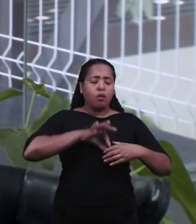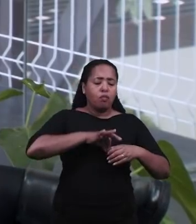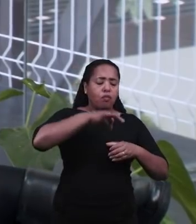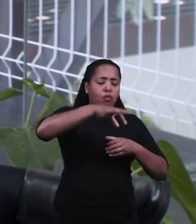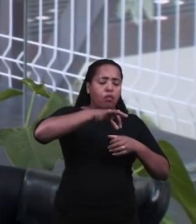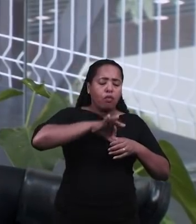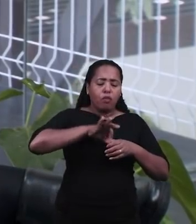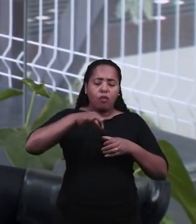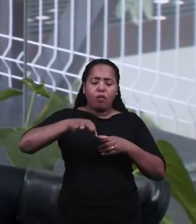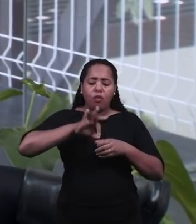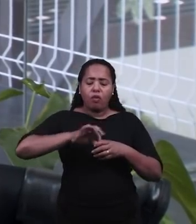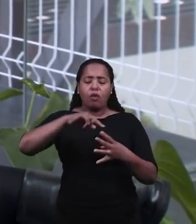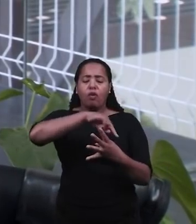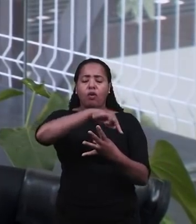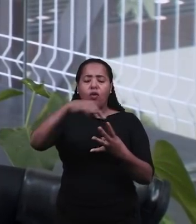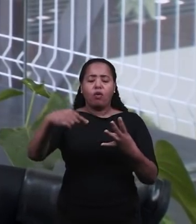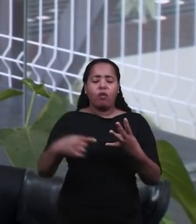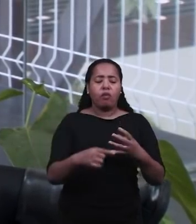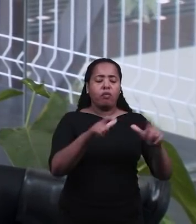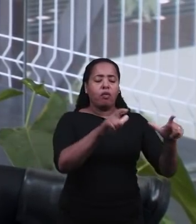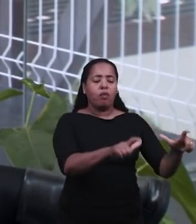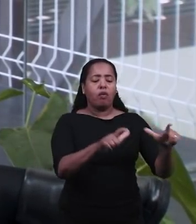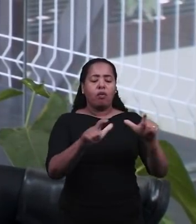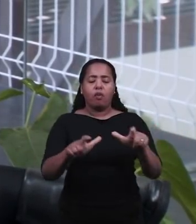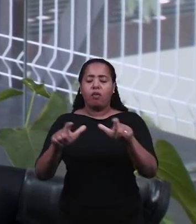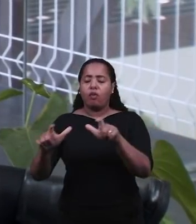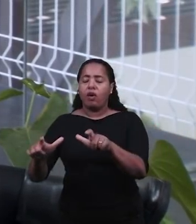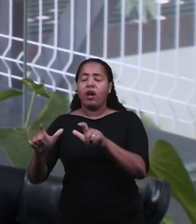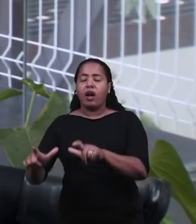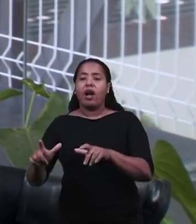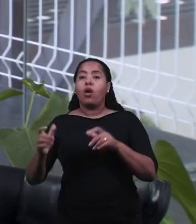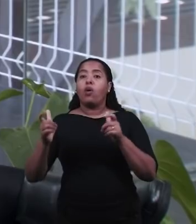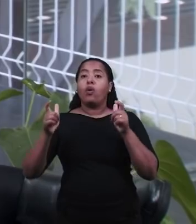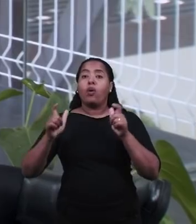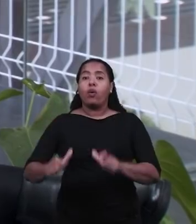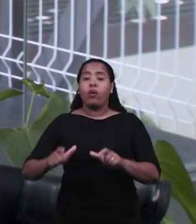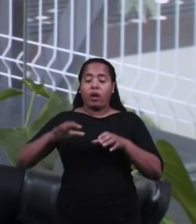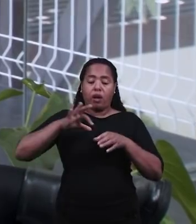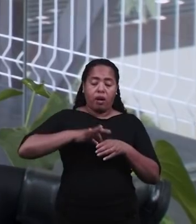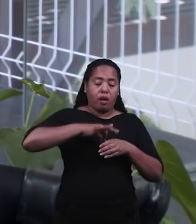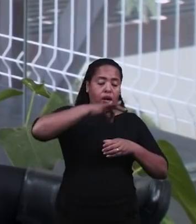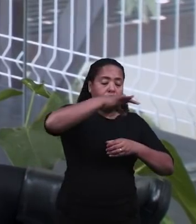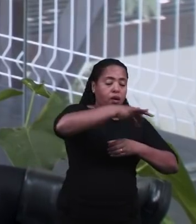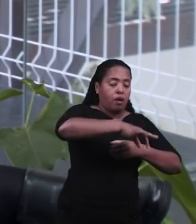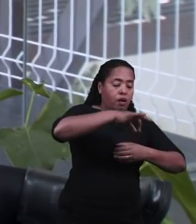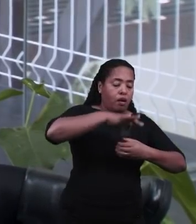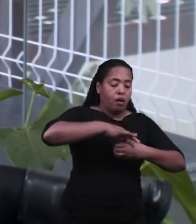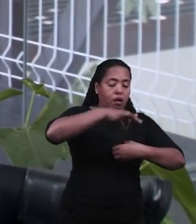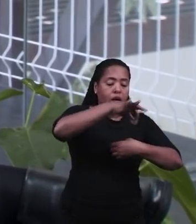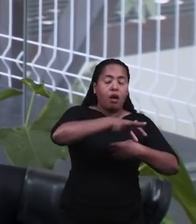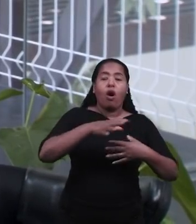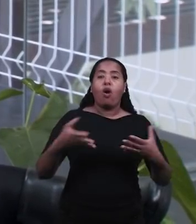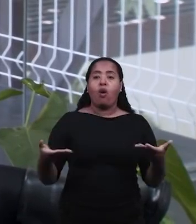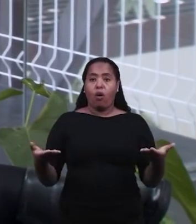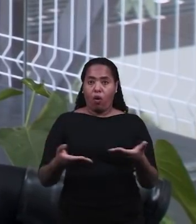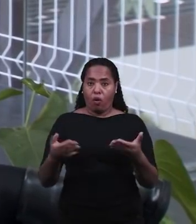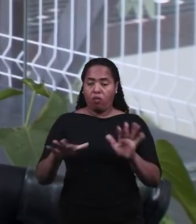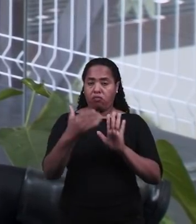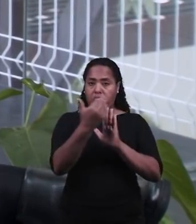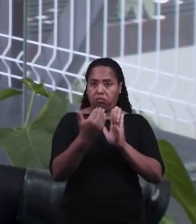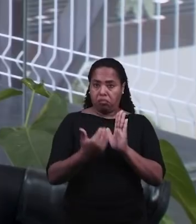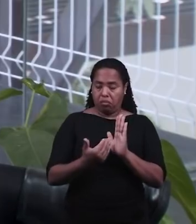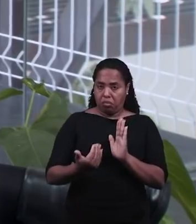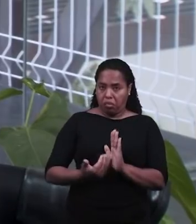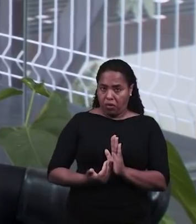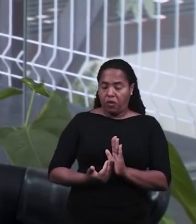tipos diferentes de terrenos onde a semente era lançada. Hoje, no quadro Lições do Manaim, os pastores Daniel Moreira